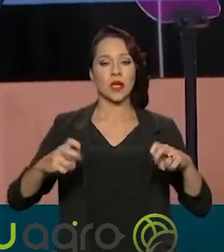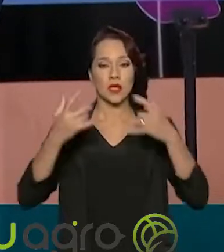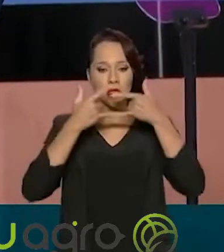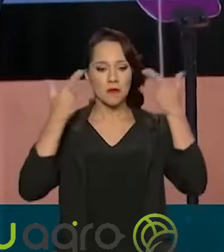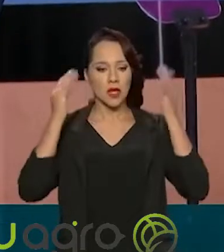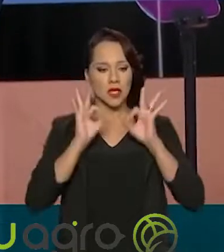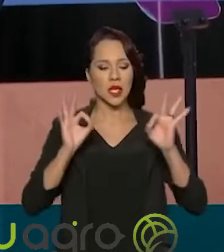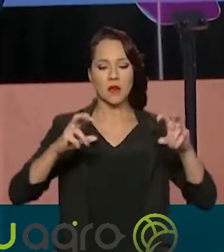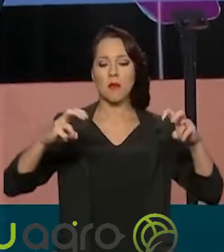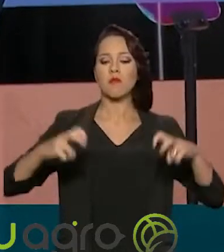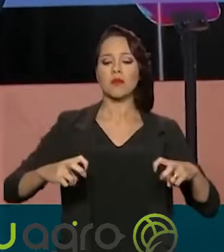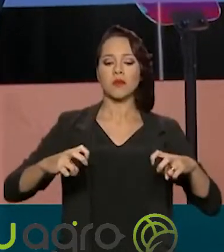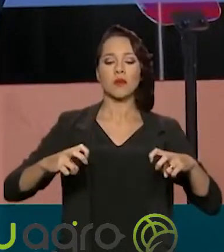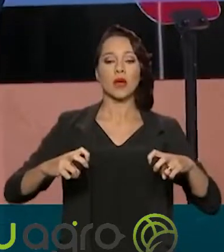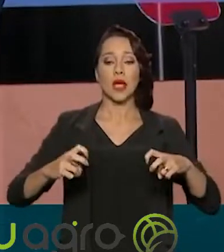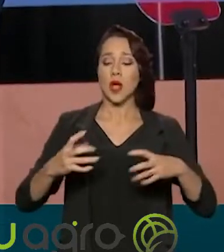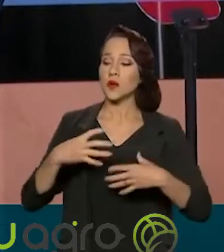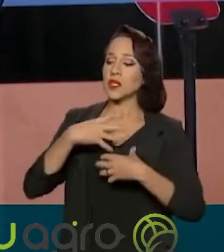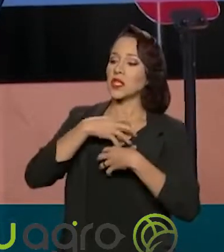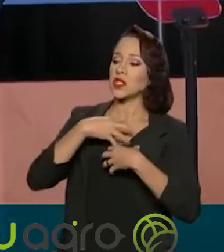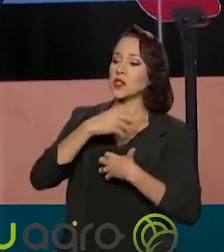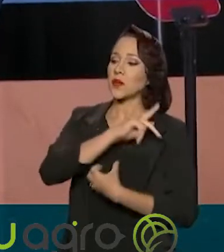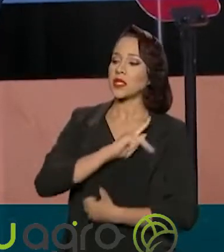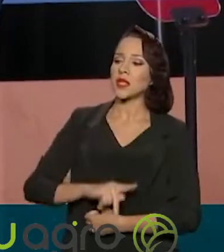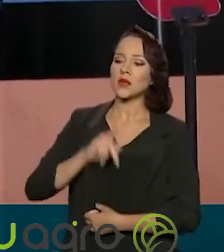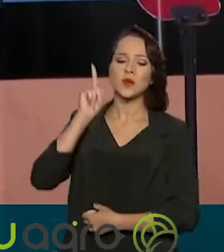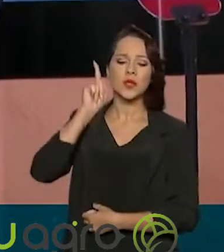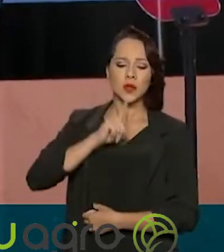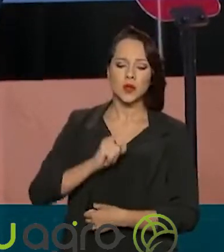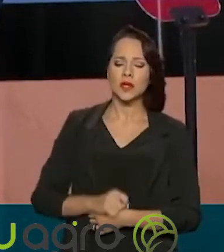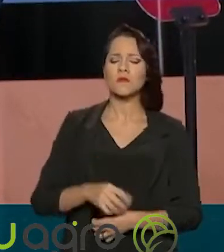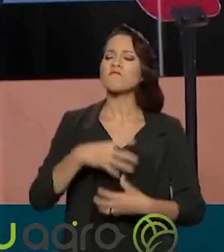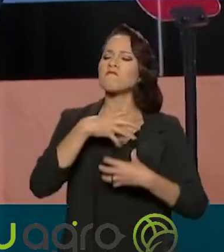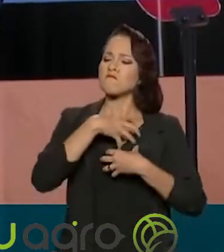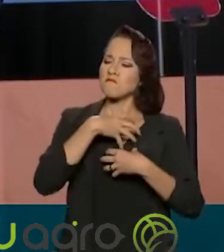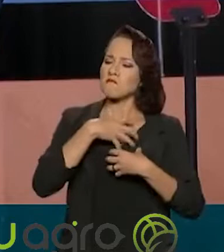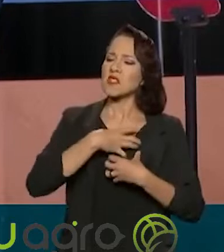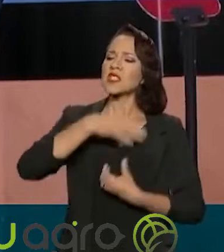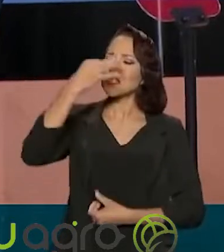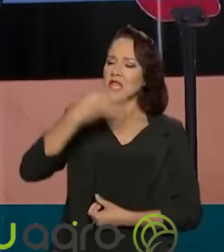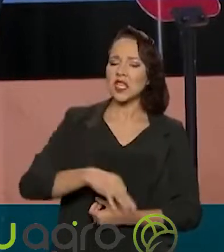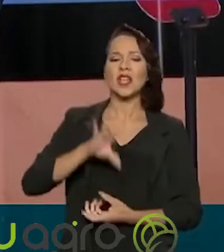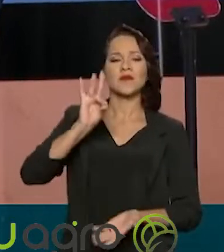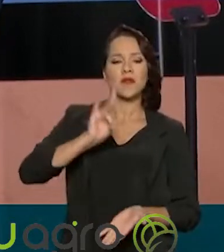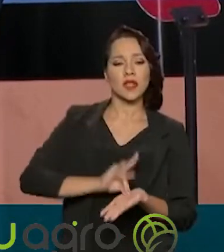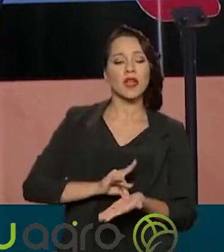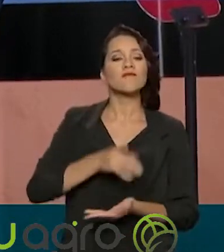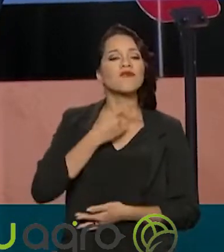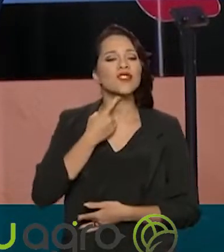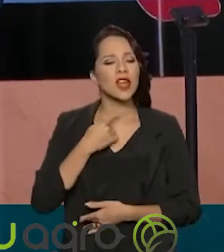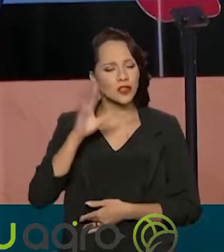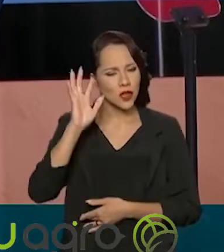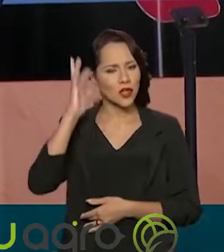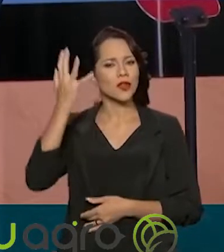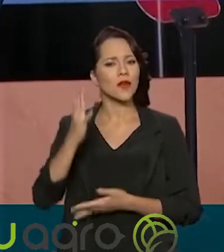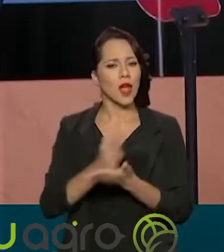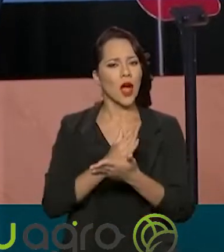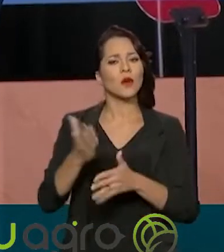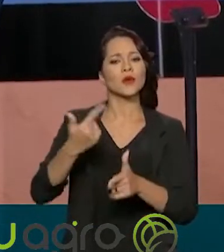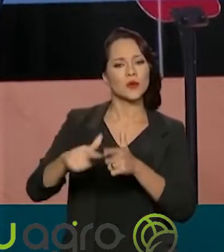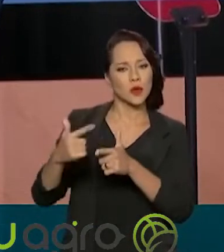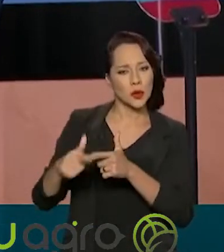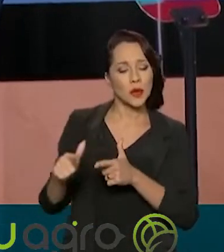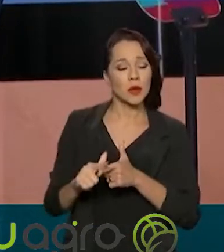máscara, sentindo o presidente Biden muita sinceridade e muita vontade em resolver certos problemas